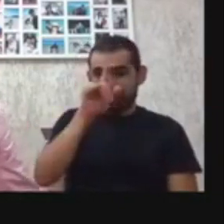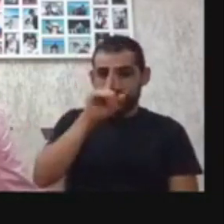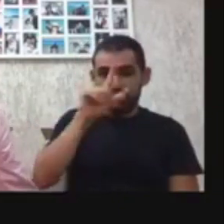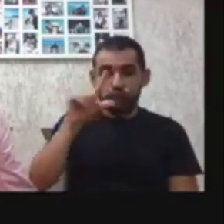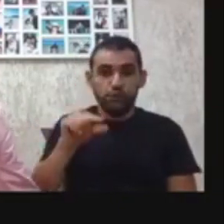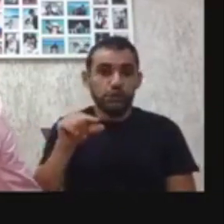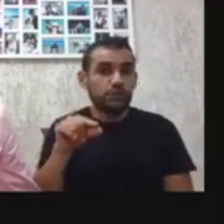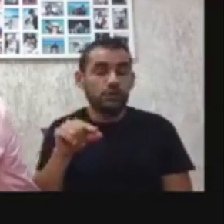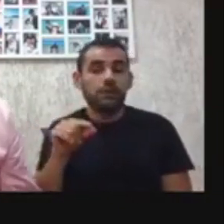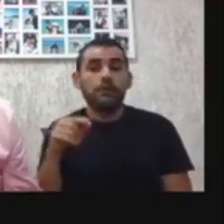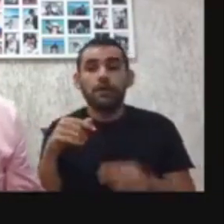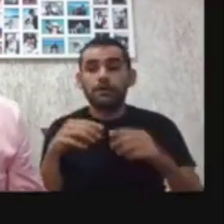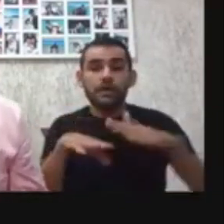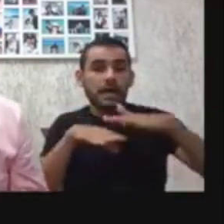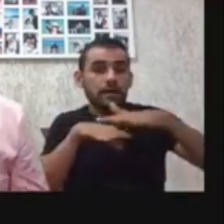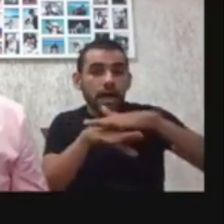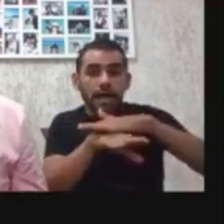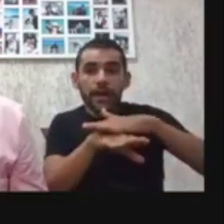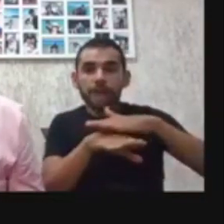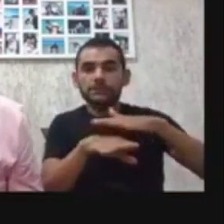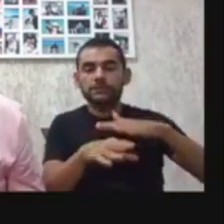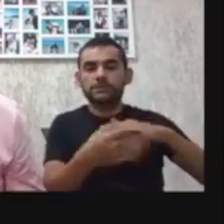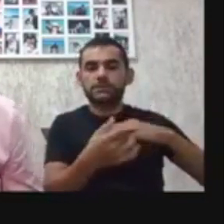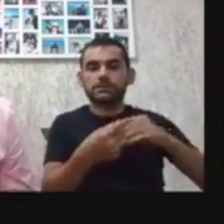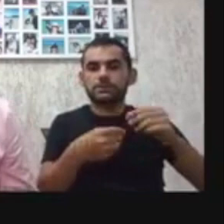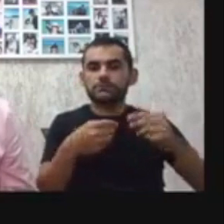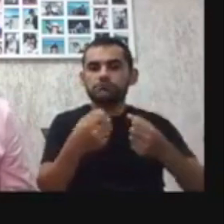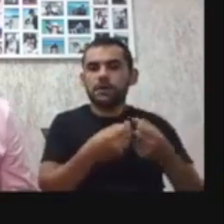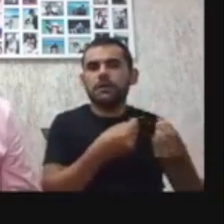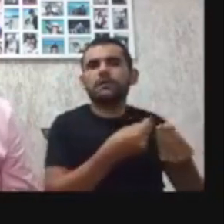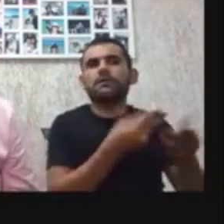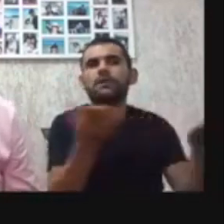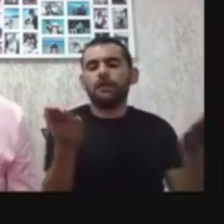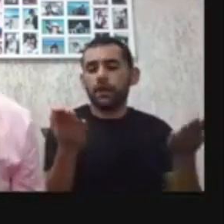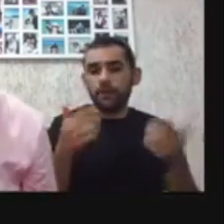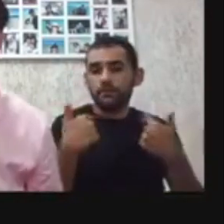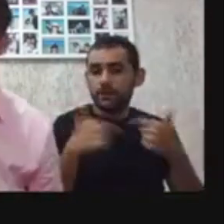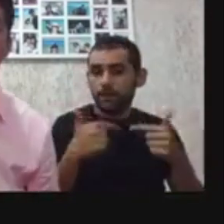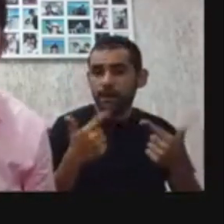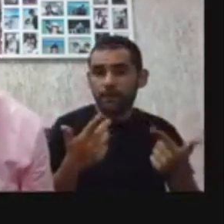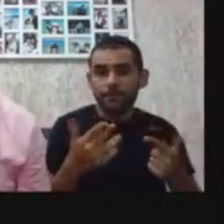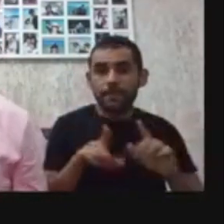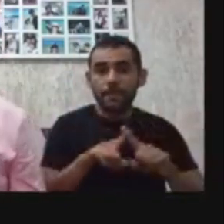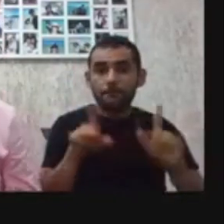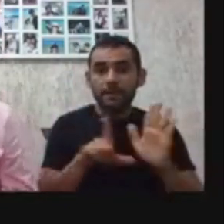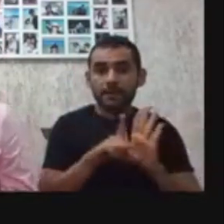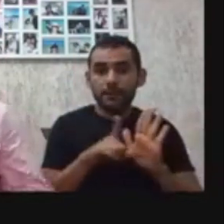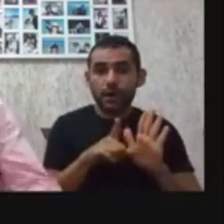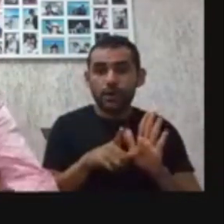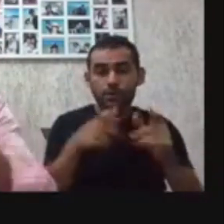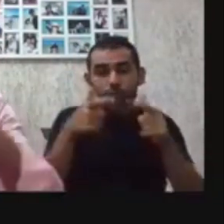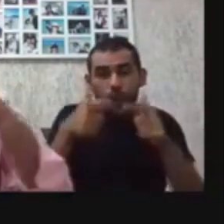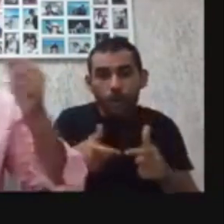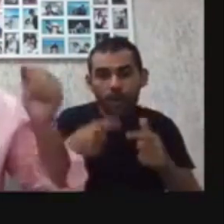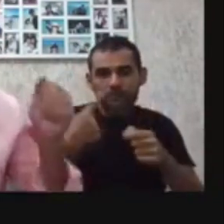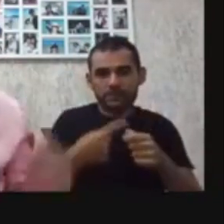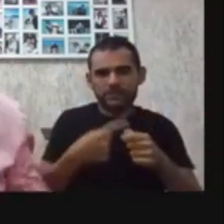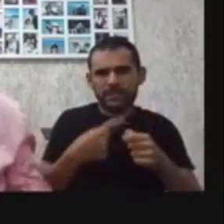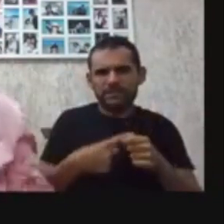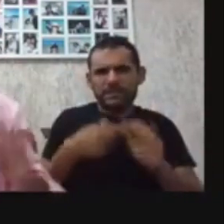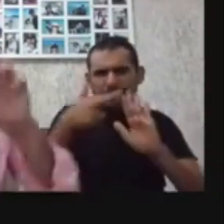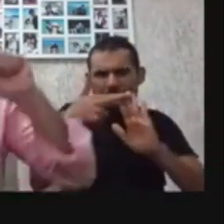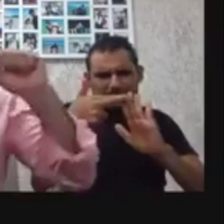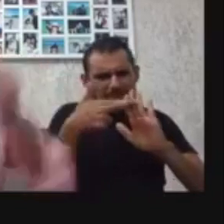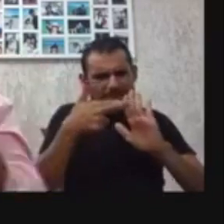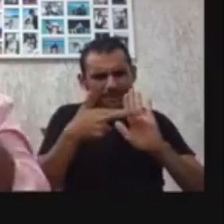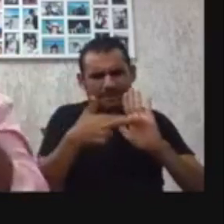sua garagem aí, ó, um disco entrega aí e trabalhar. Sabe? Mas o comércio local da nossa cidade é uma série de